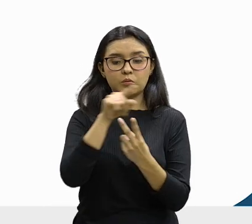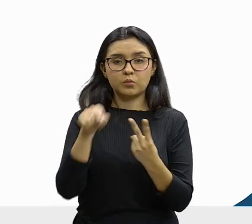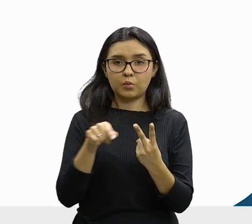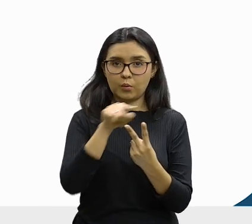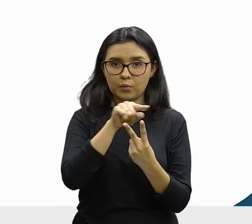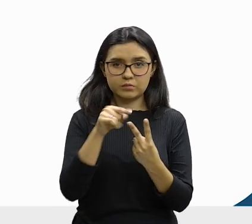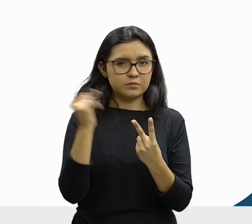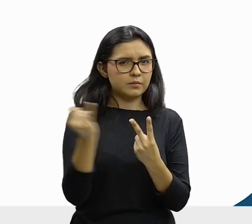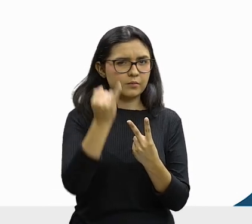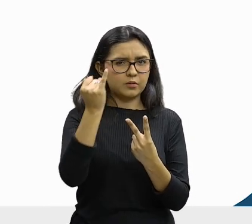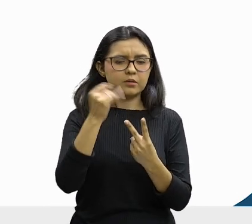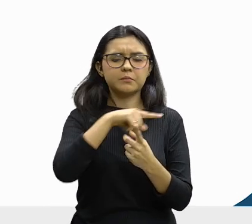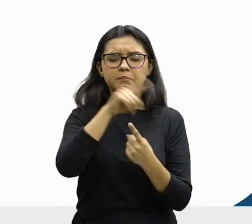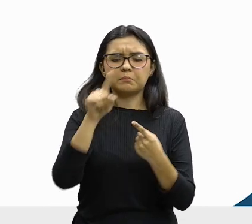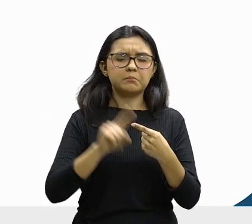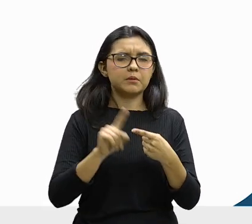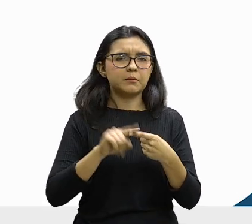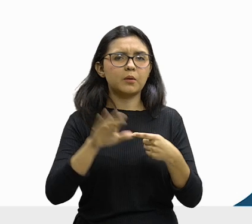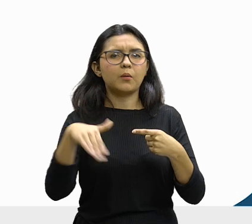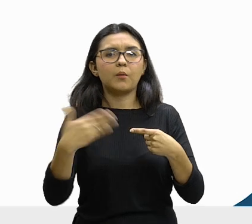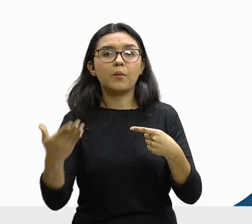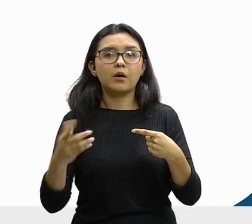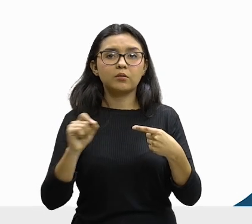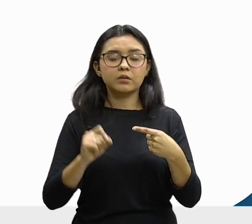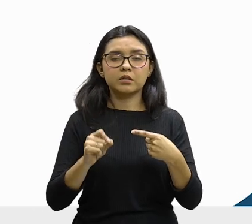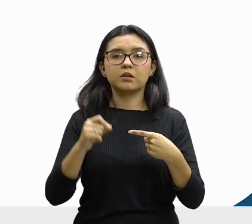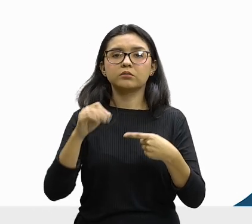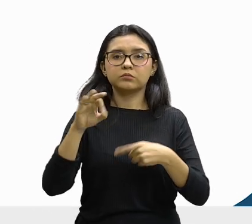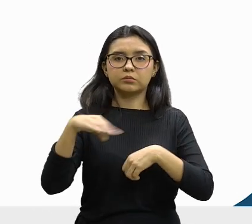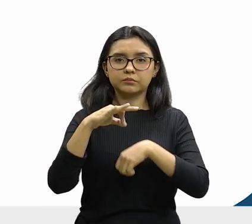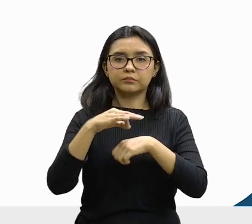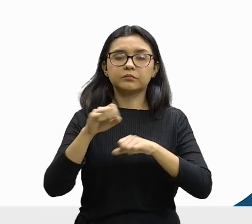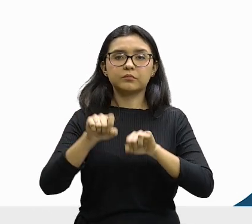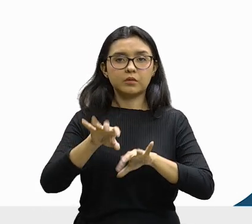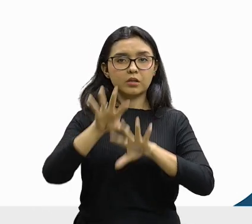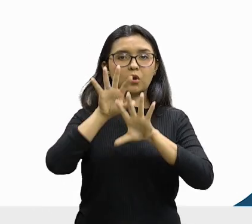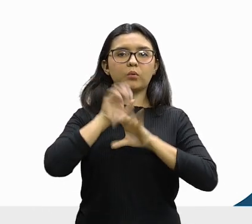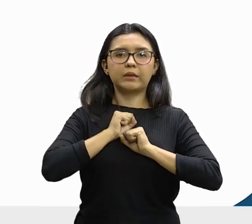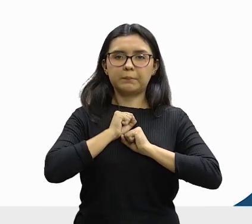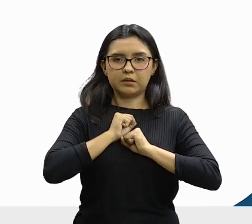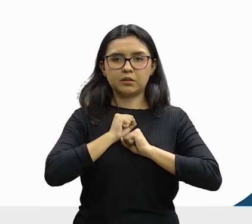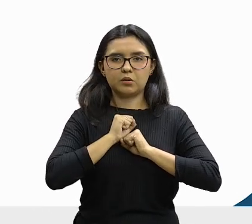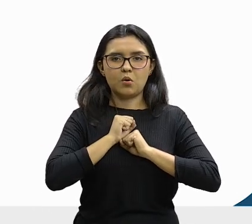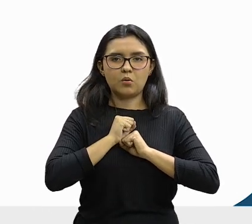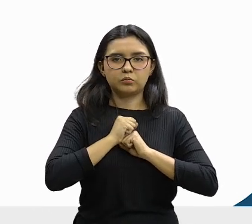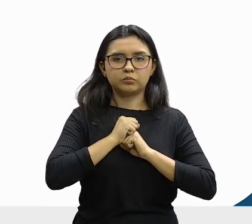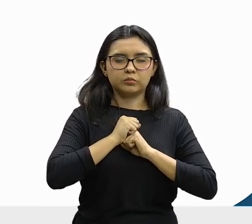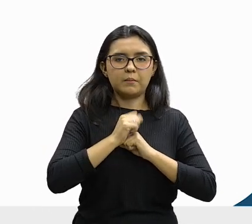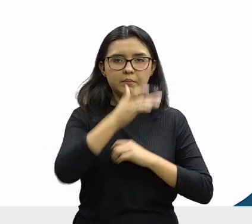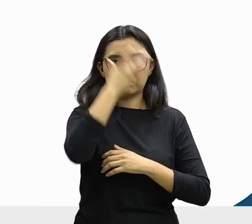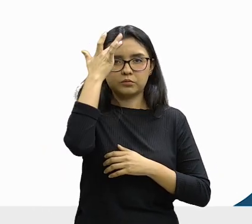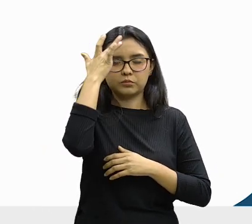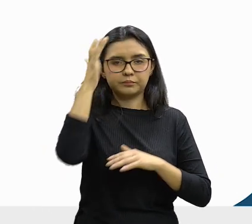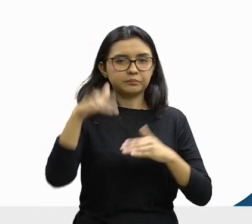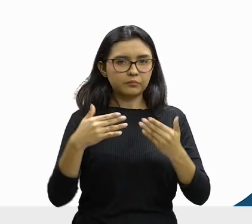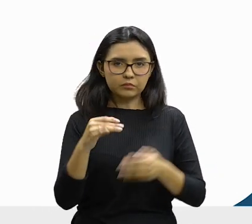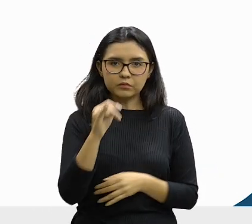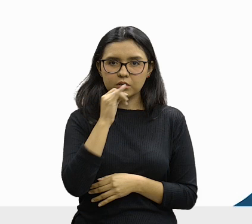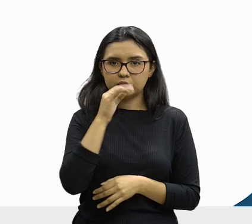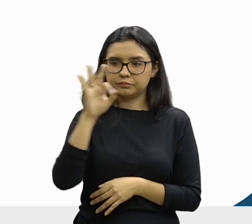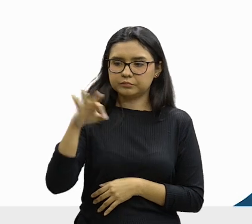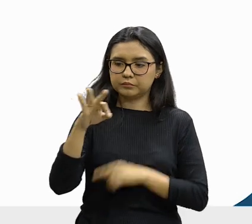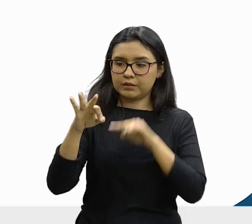Primeiro deles, qual é a forma que contamina o ser humano? Gente, quando a mosquitinha